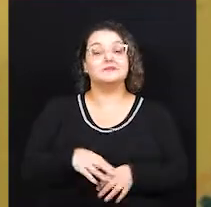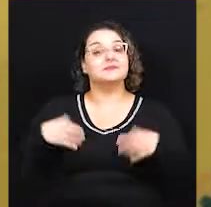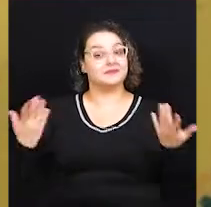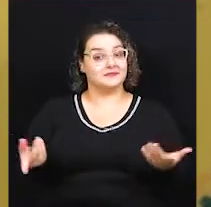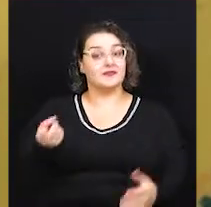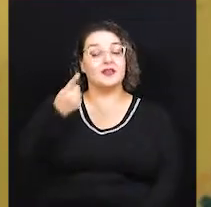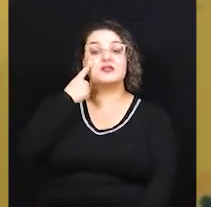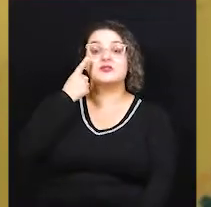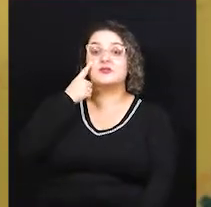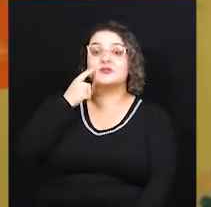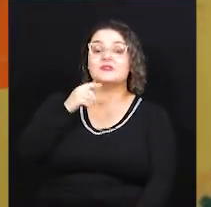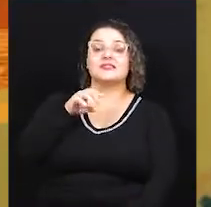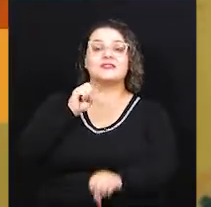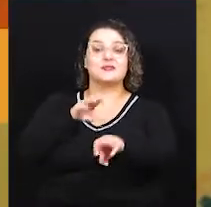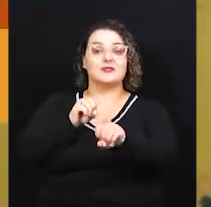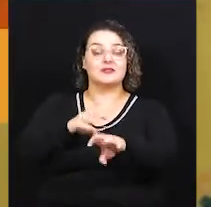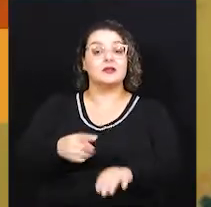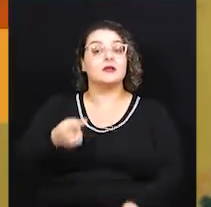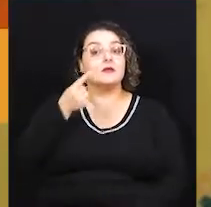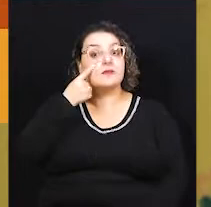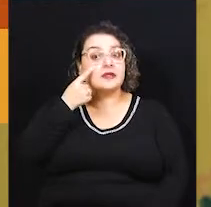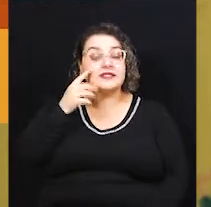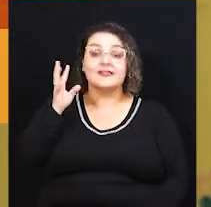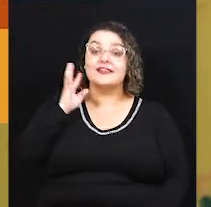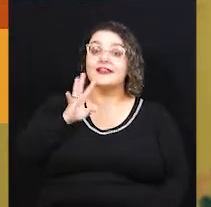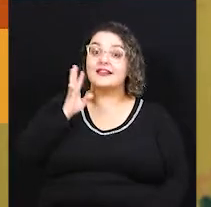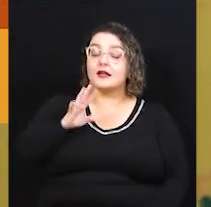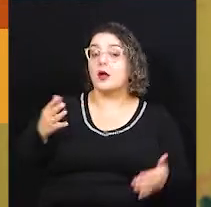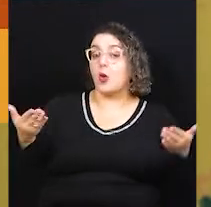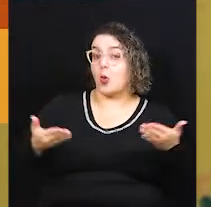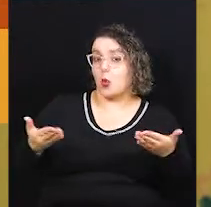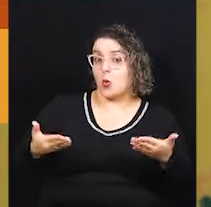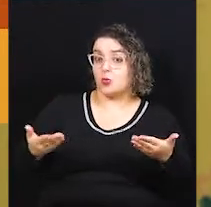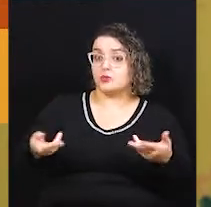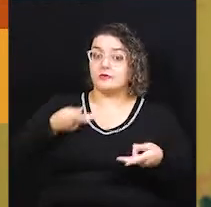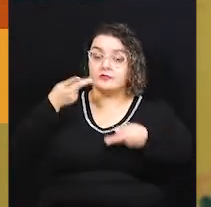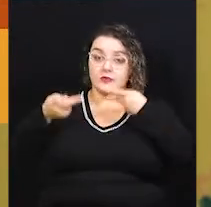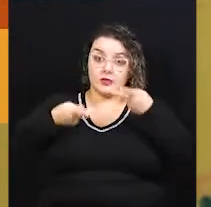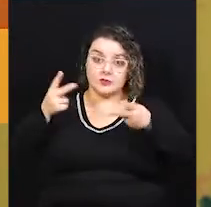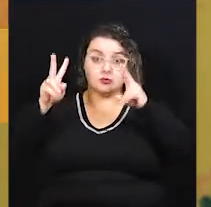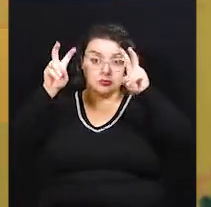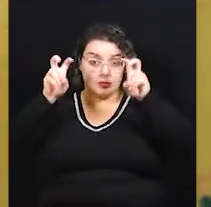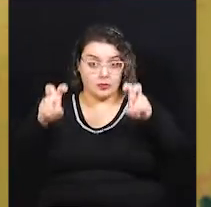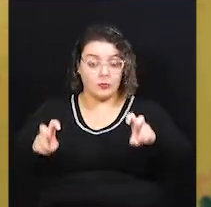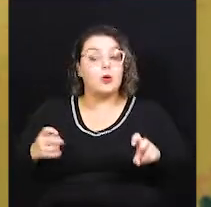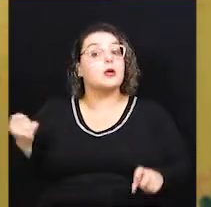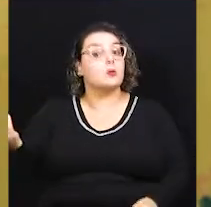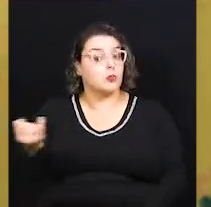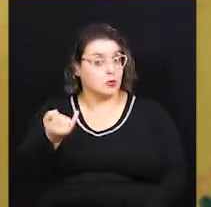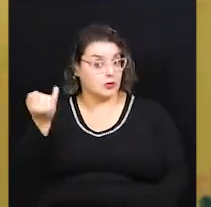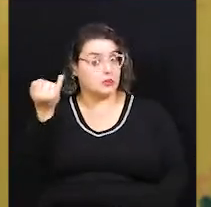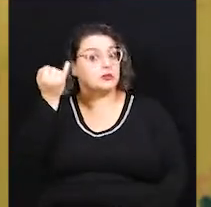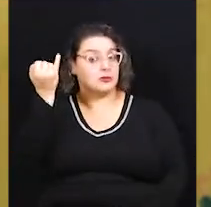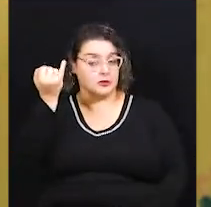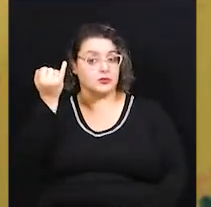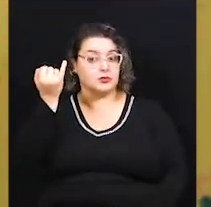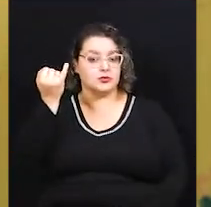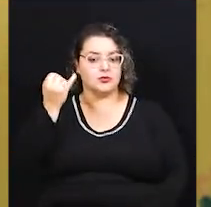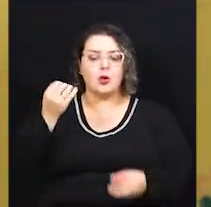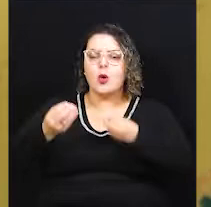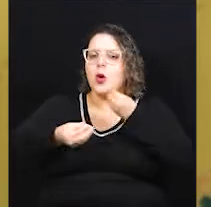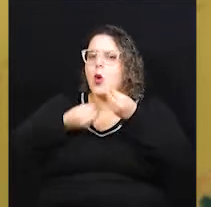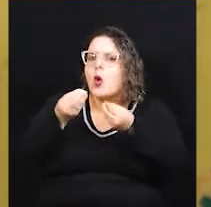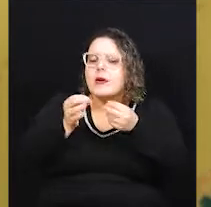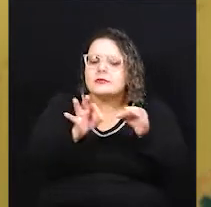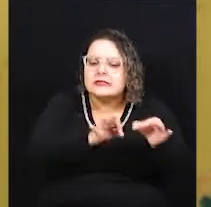Bom, é o quadro de Olho na Educação e olha só que bacana, hoje a gente vai falar de um assunto muito importante. Como